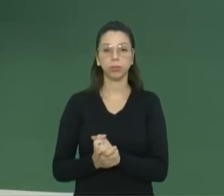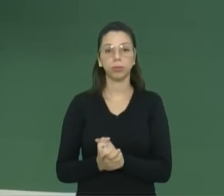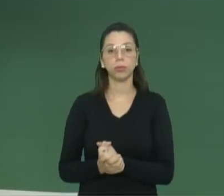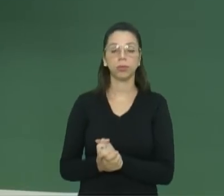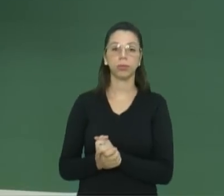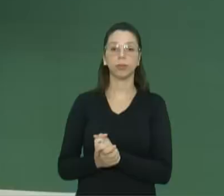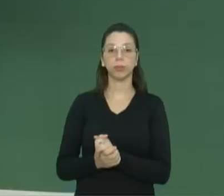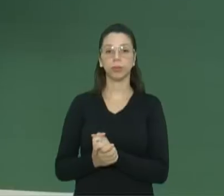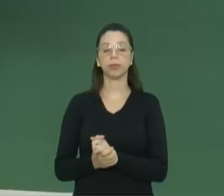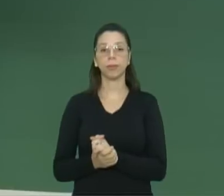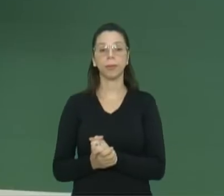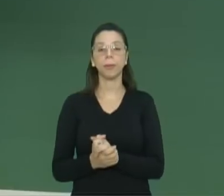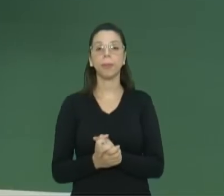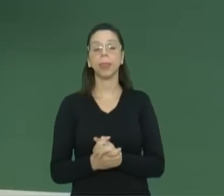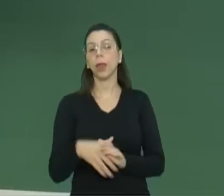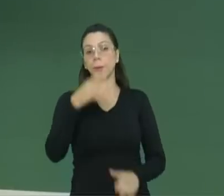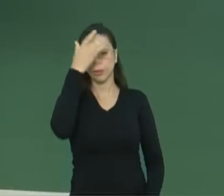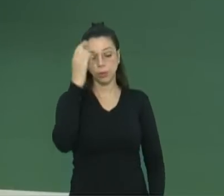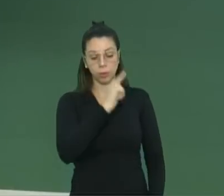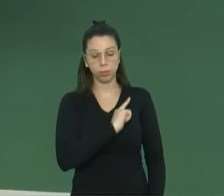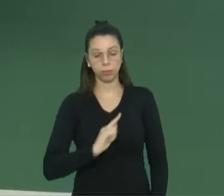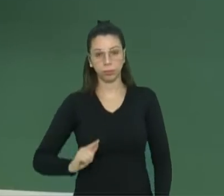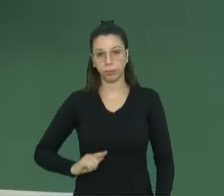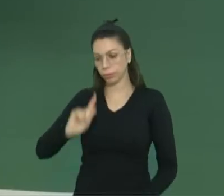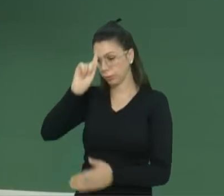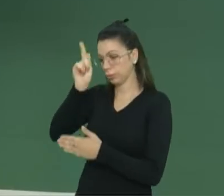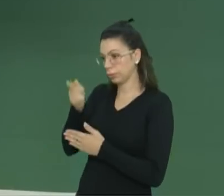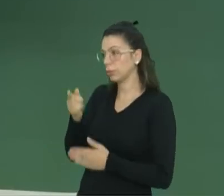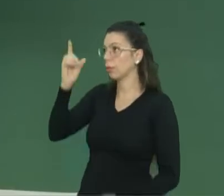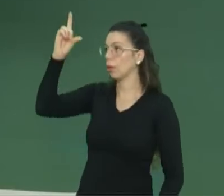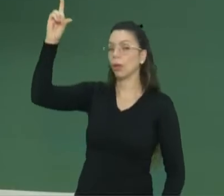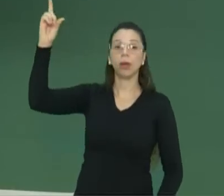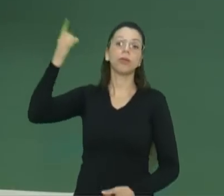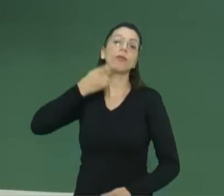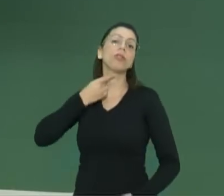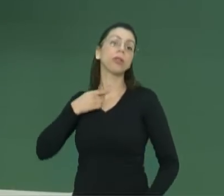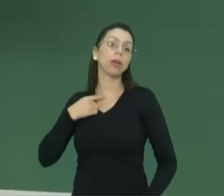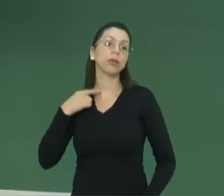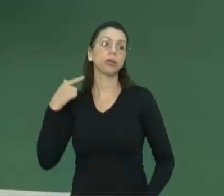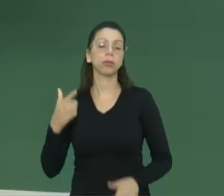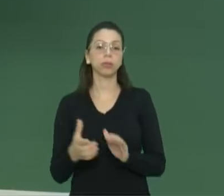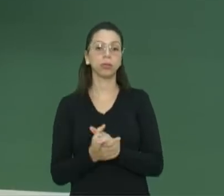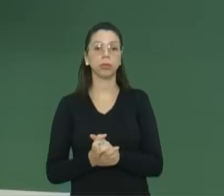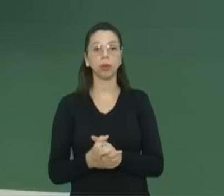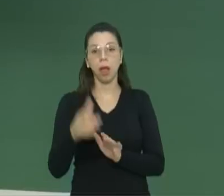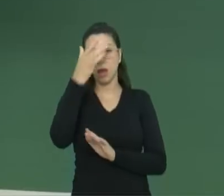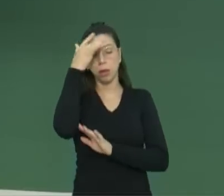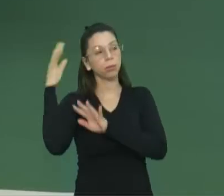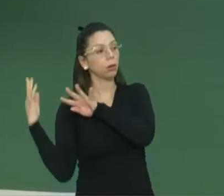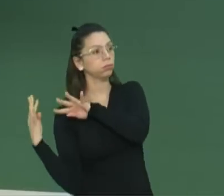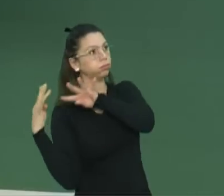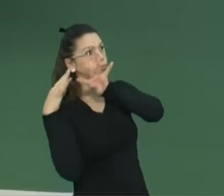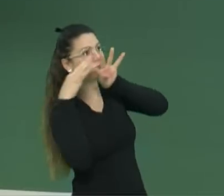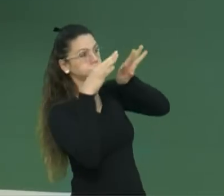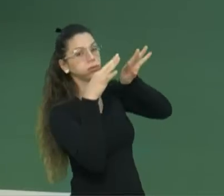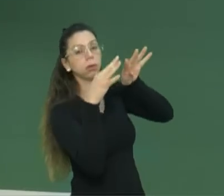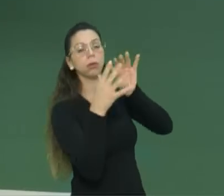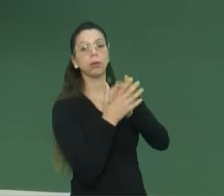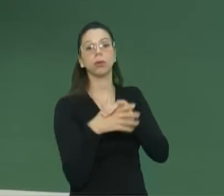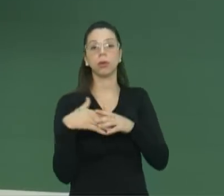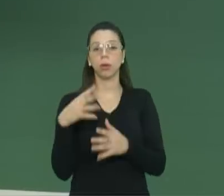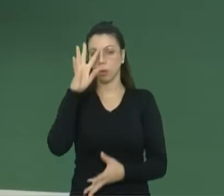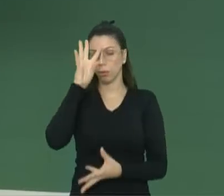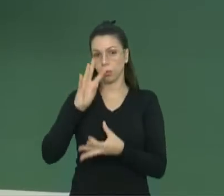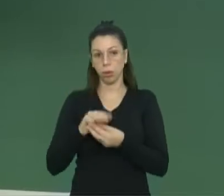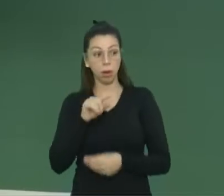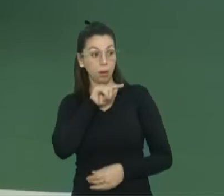associando à noção de uma divindade para estar no governo. E as pessoas olham para isso e entendem, olha, ele é